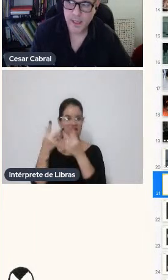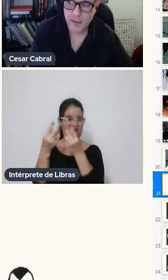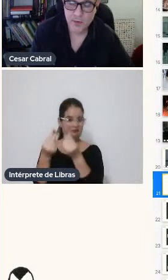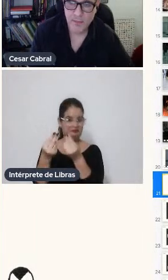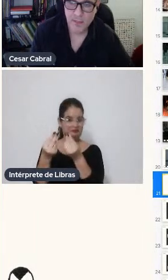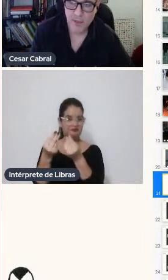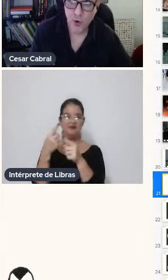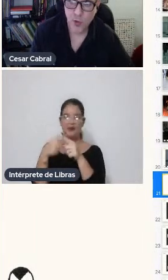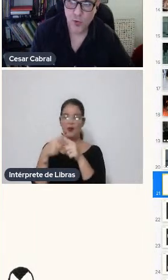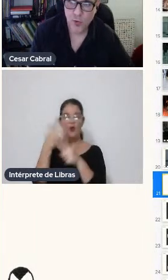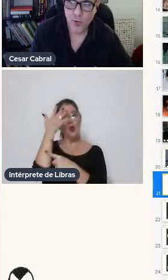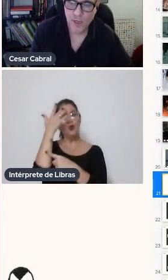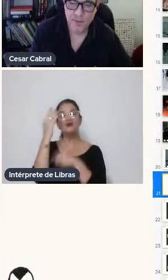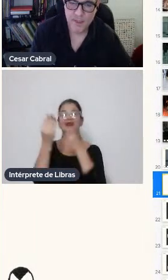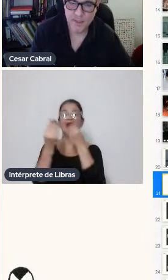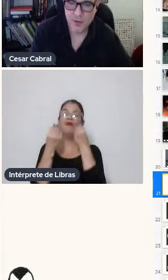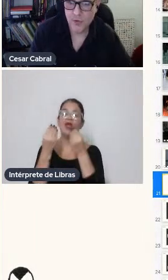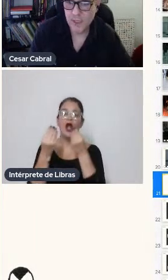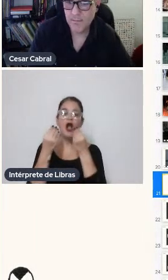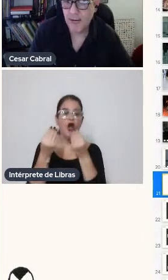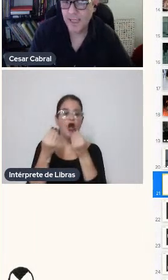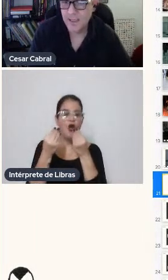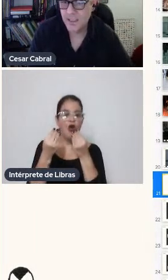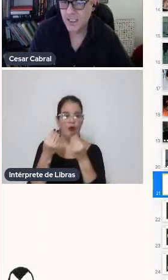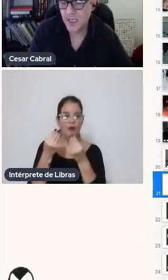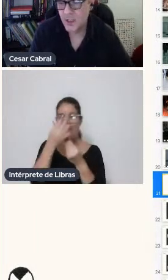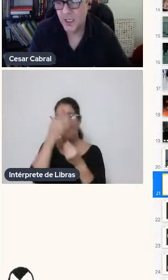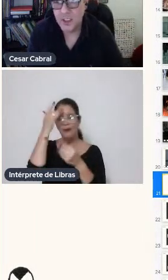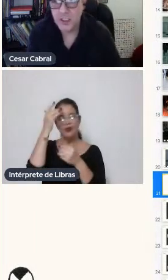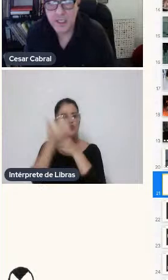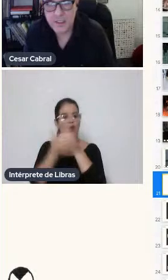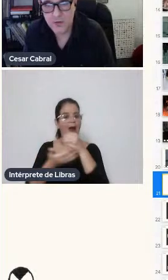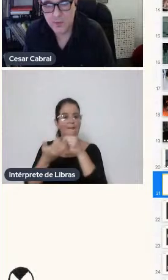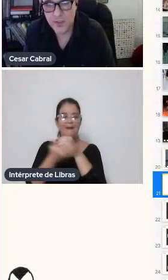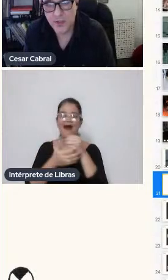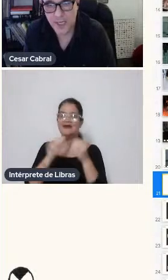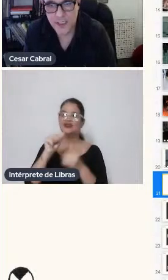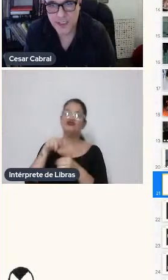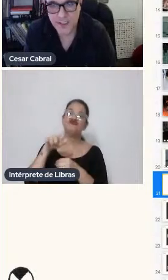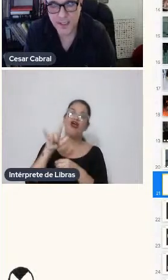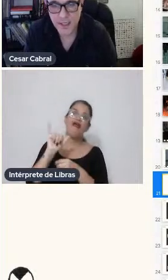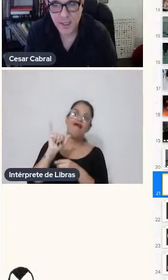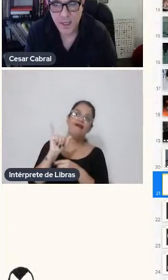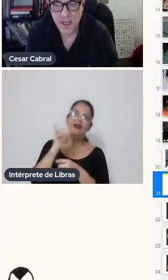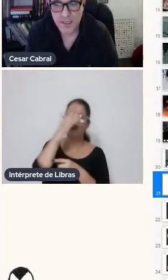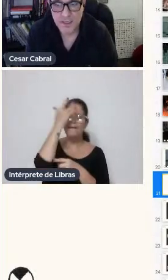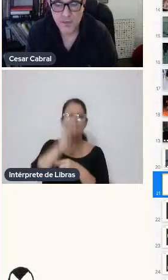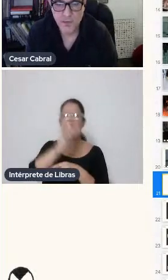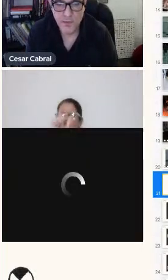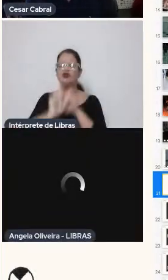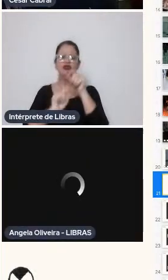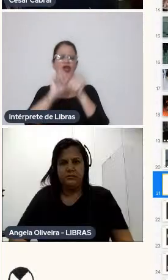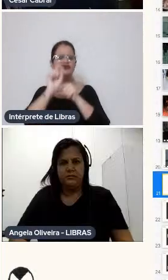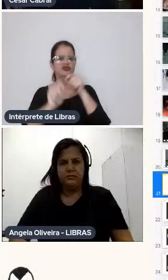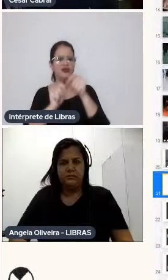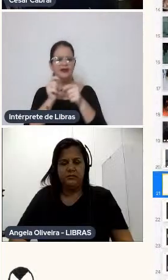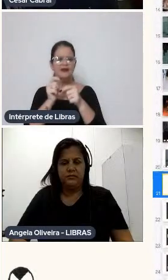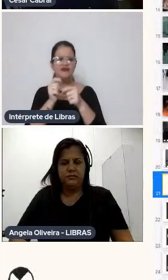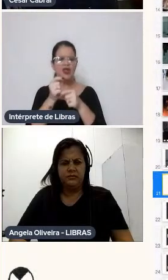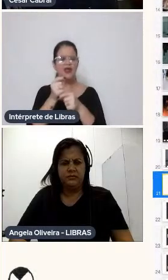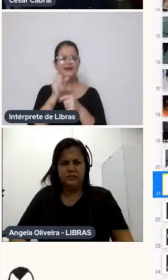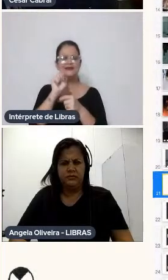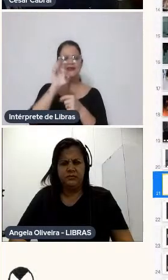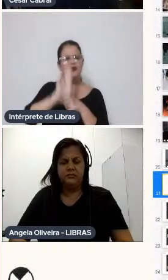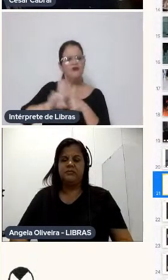Eu não sabia como Se a pessoa não tem base De quem é Angeli De quem são os personagens Se o filme funcionaria